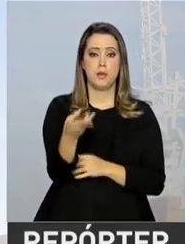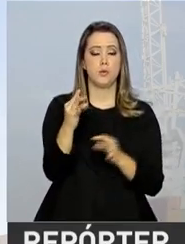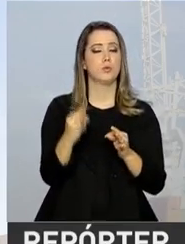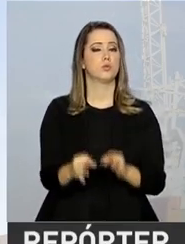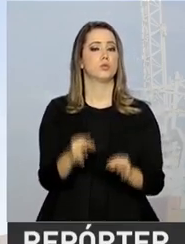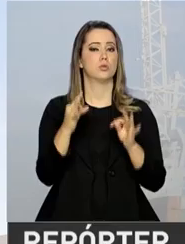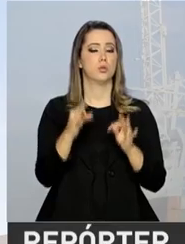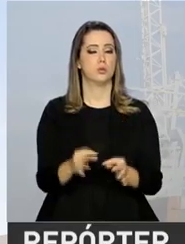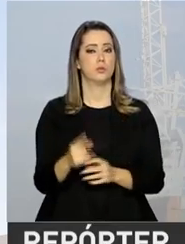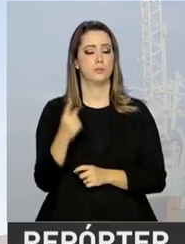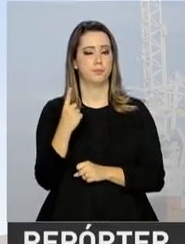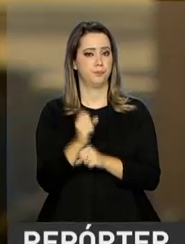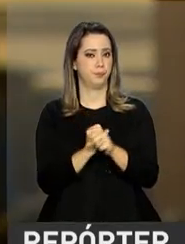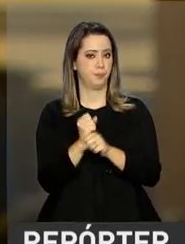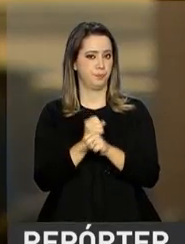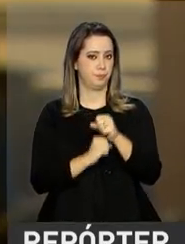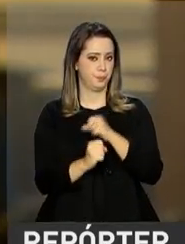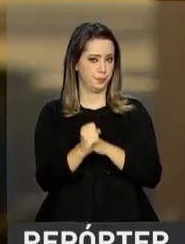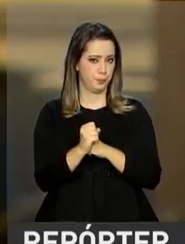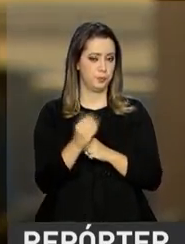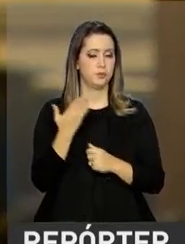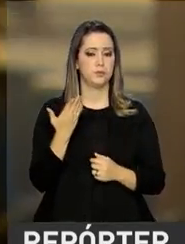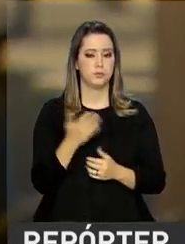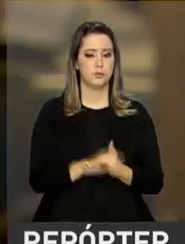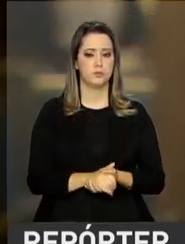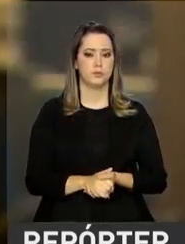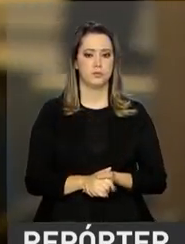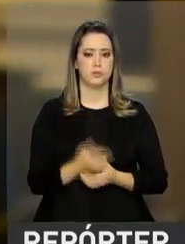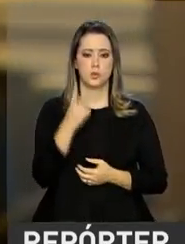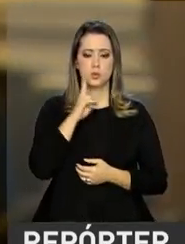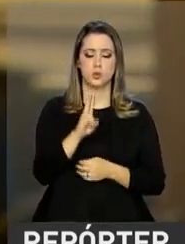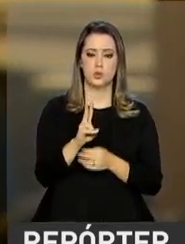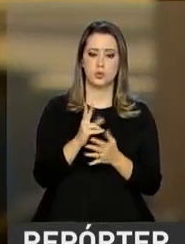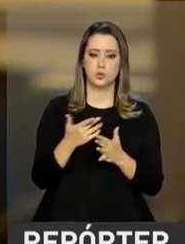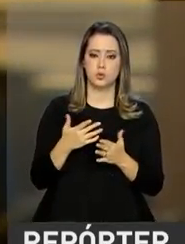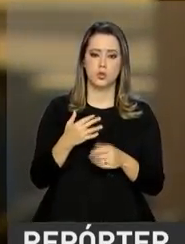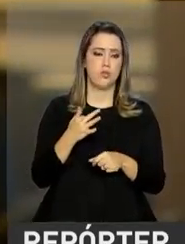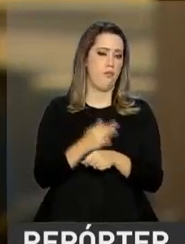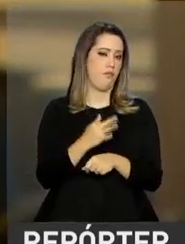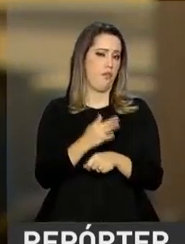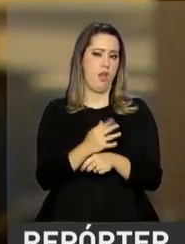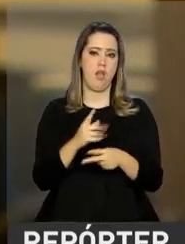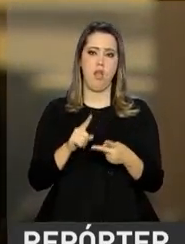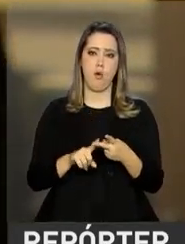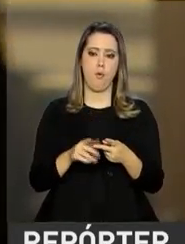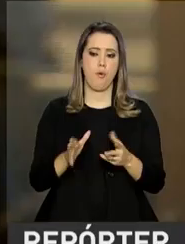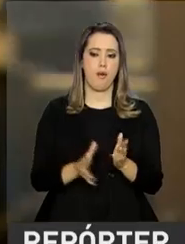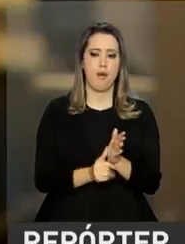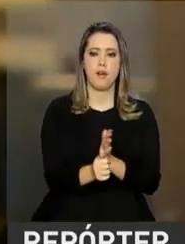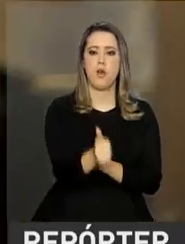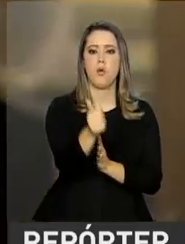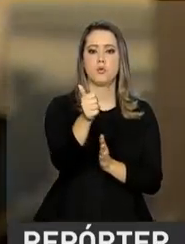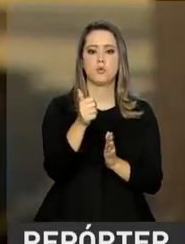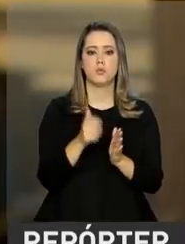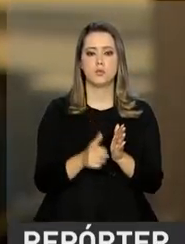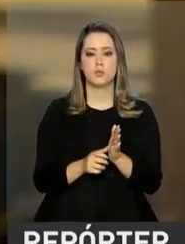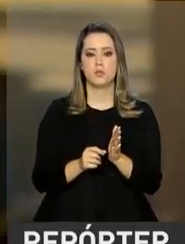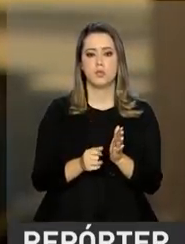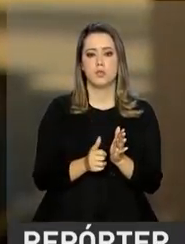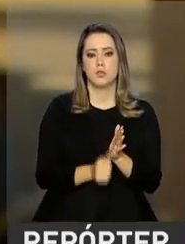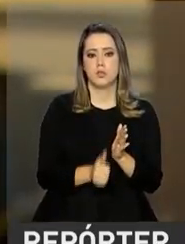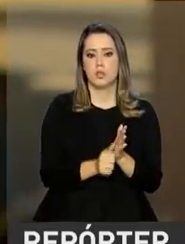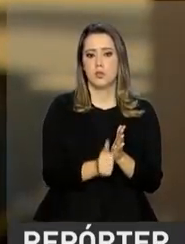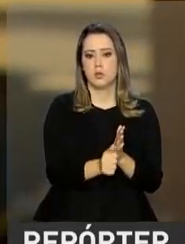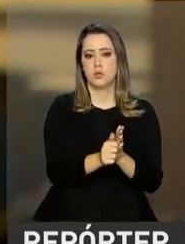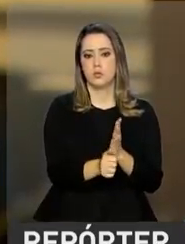de toneladas no ano passado a movimentação de granel sólido minério e grãos eles eles é o